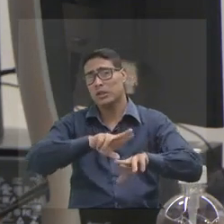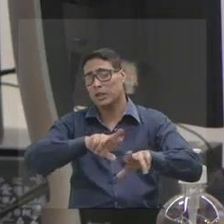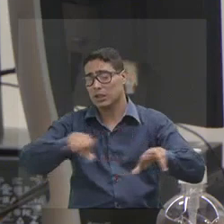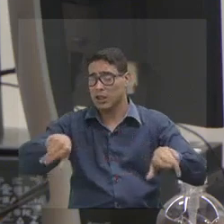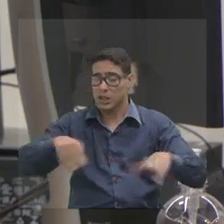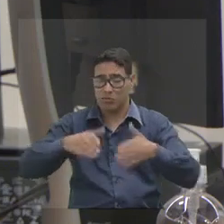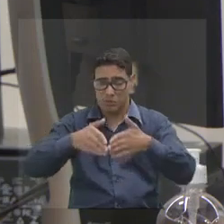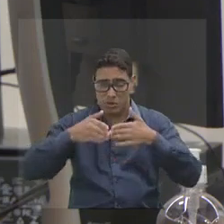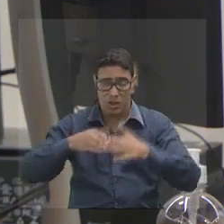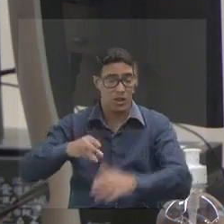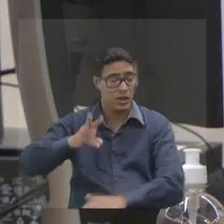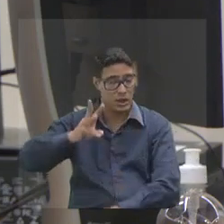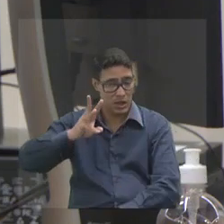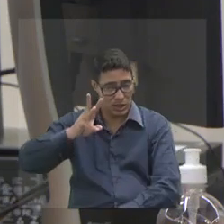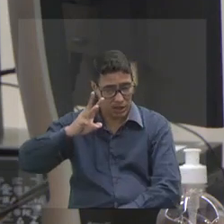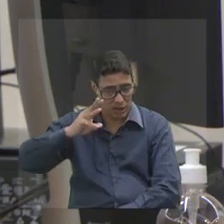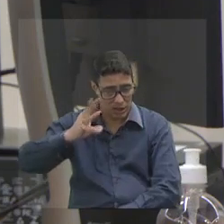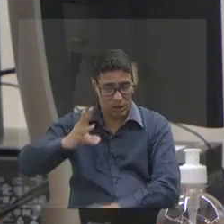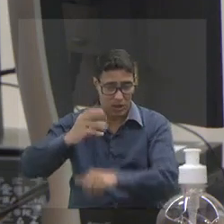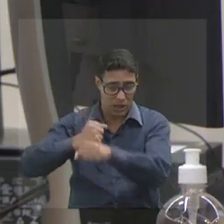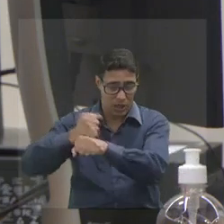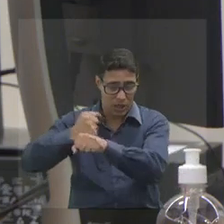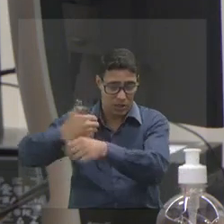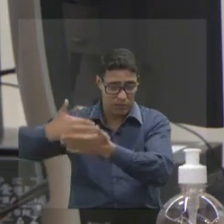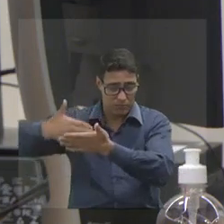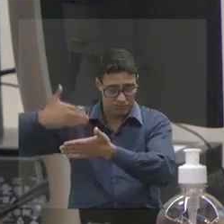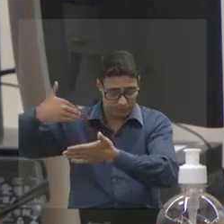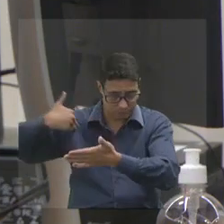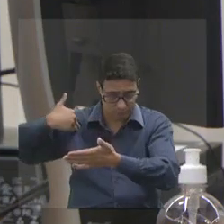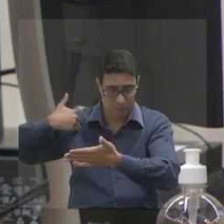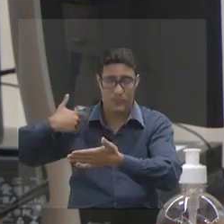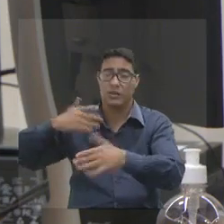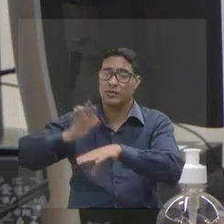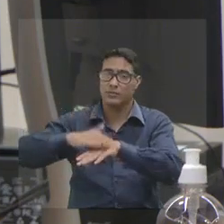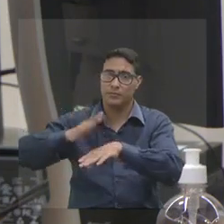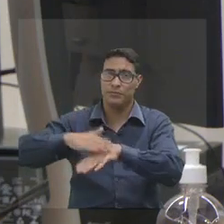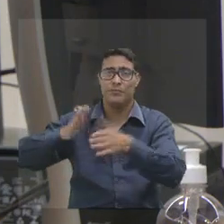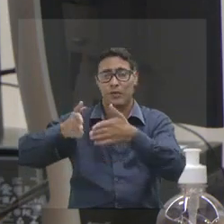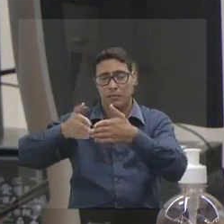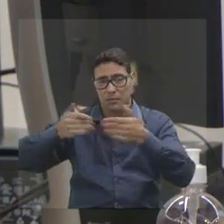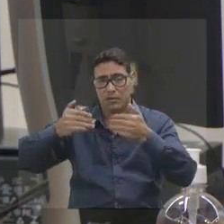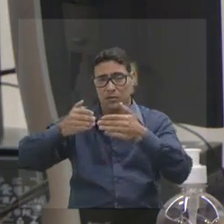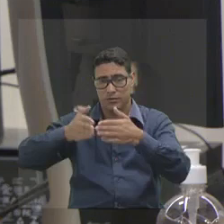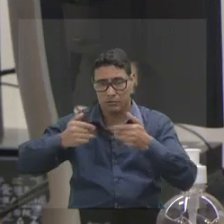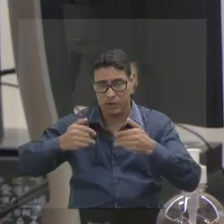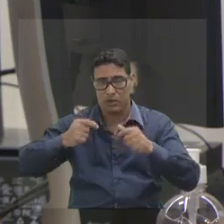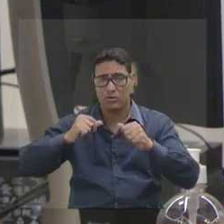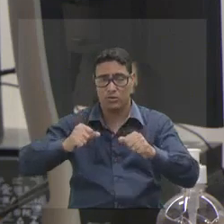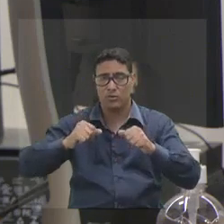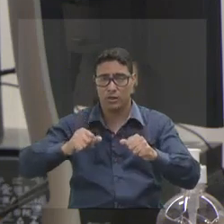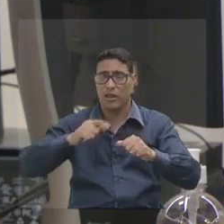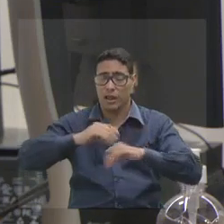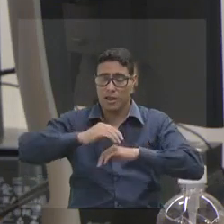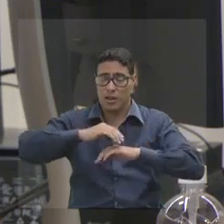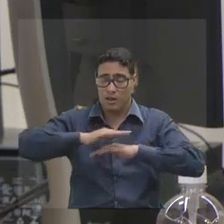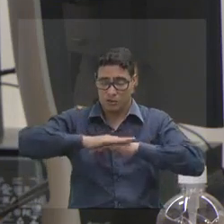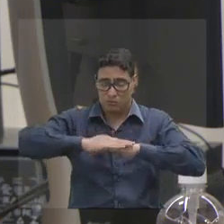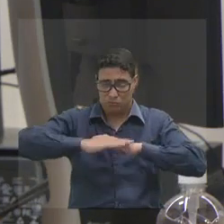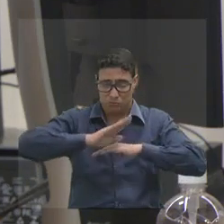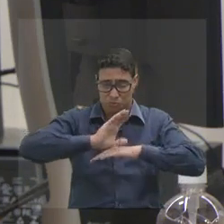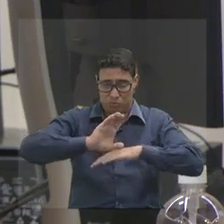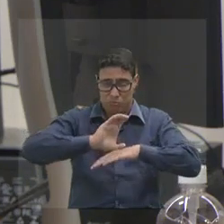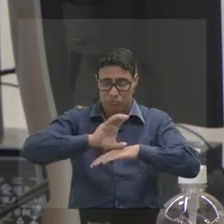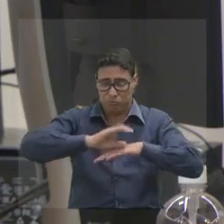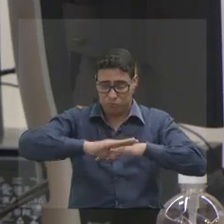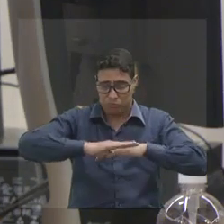lá do parque estadual de São Gonçalo do Rio Preto que pede né a pavimentação do acesso ao parque ou até mesmo naquela